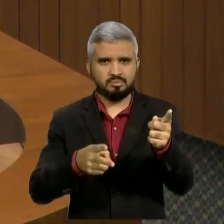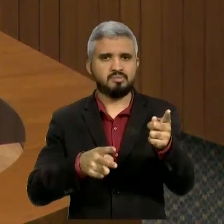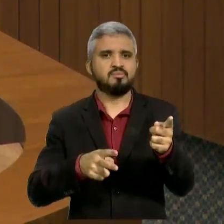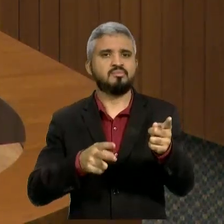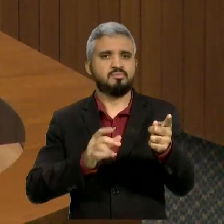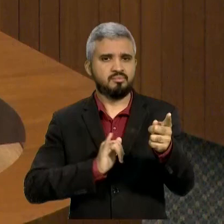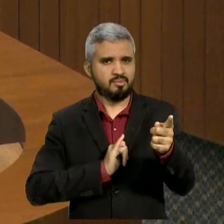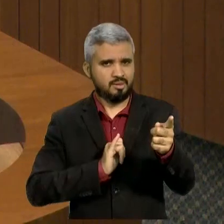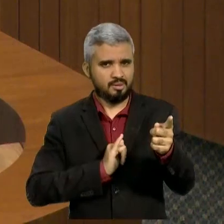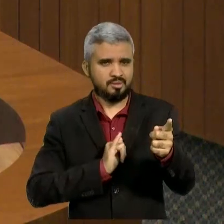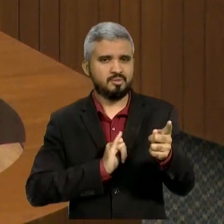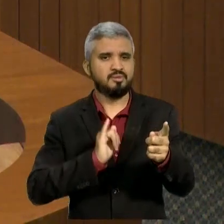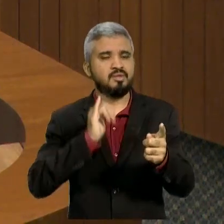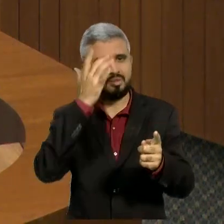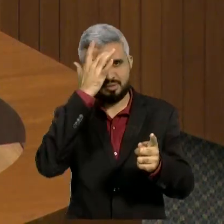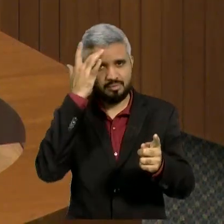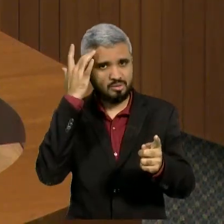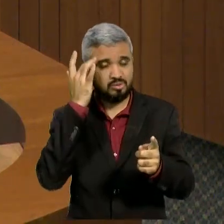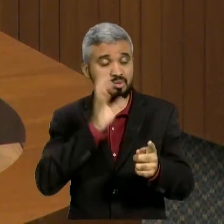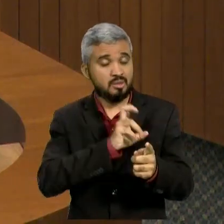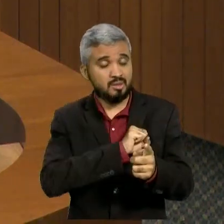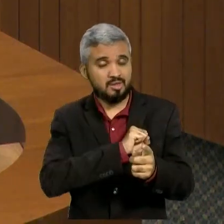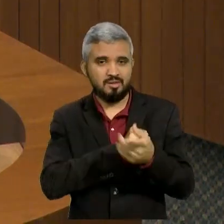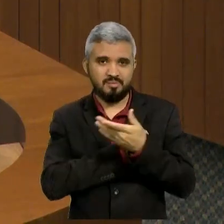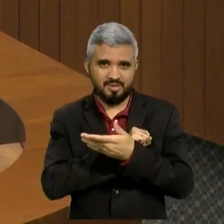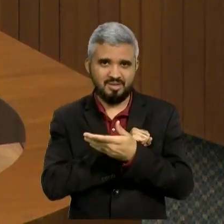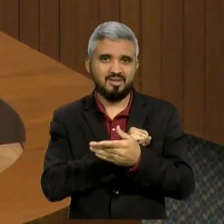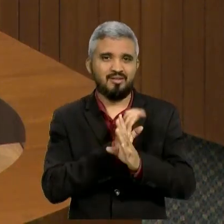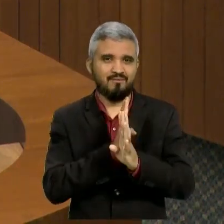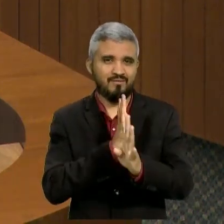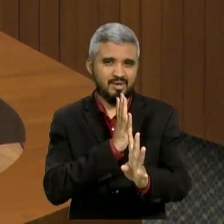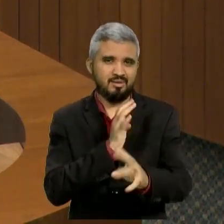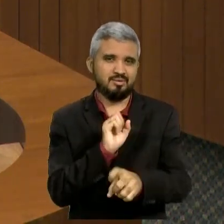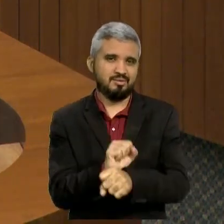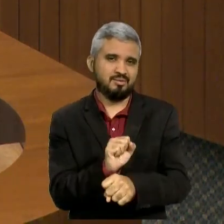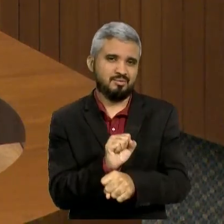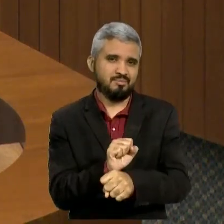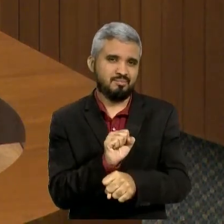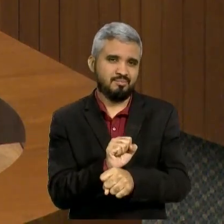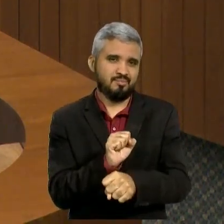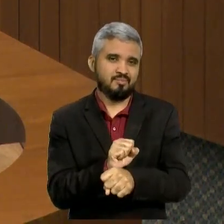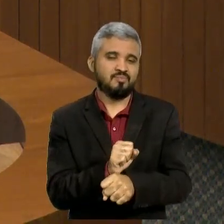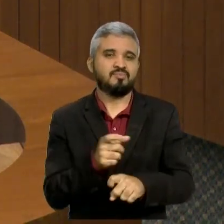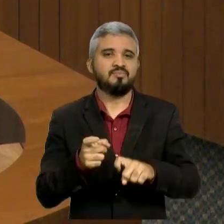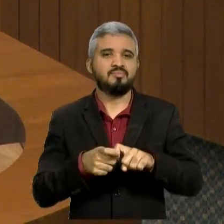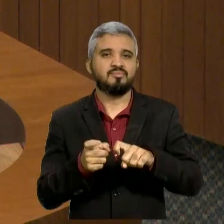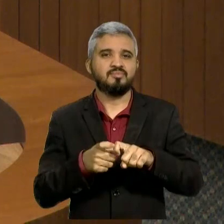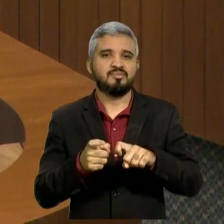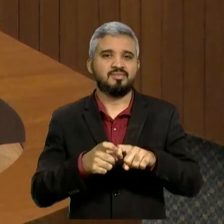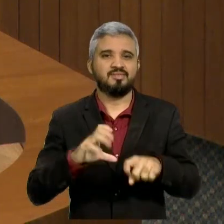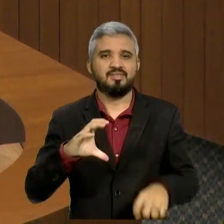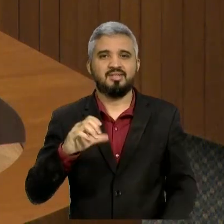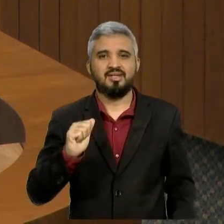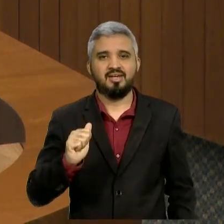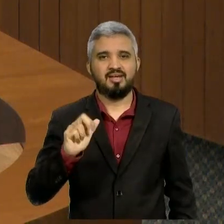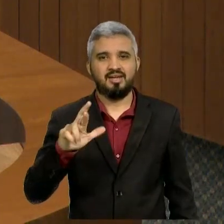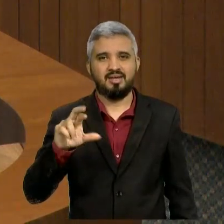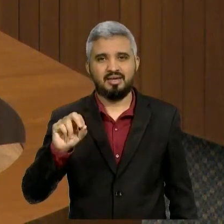porque as pessoas gostam muito do atendimento da Dra Carol onde tem nosso nossa amizade nosso respeito e agradecimento